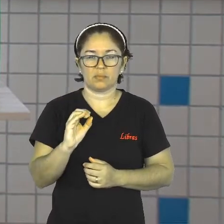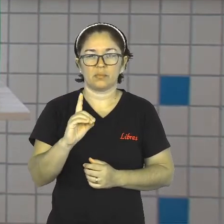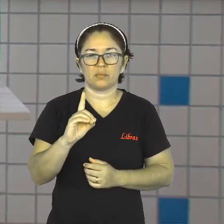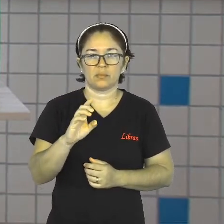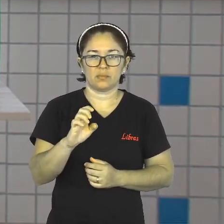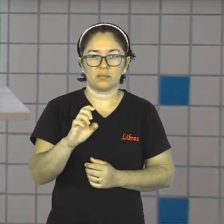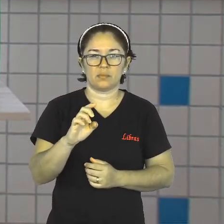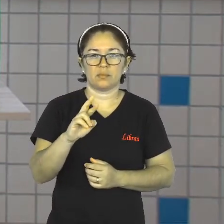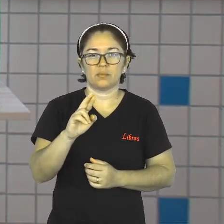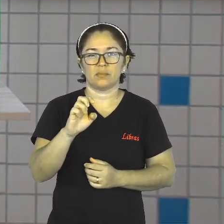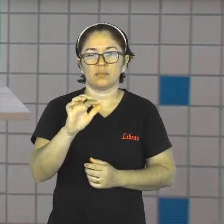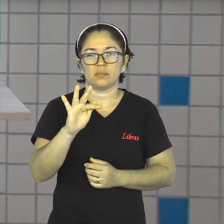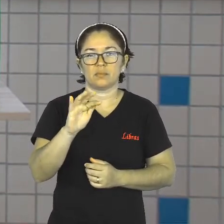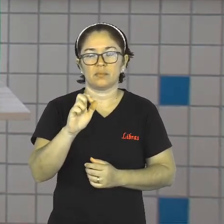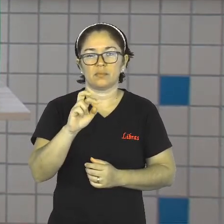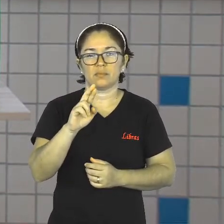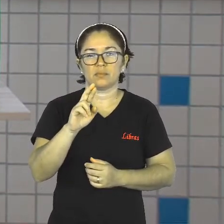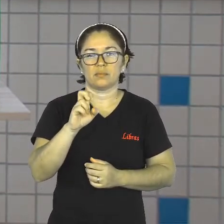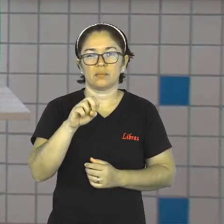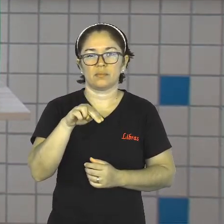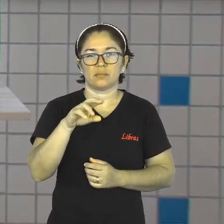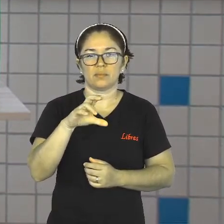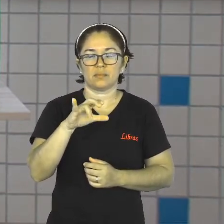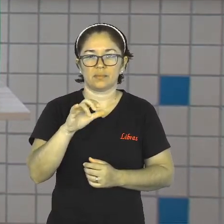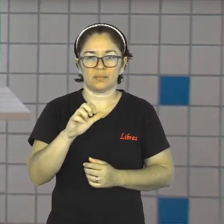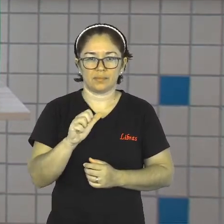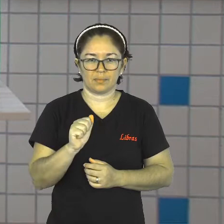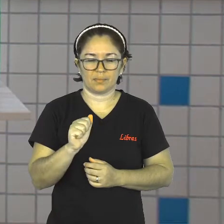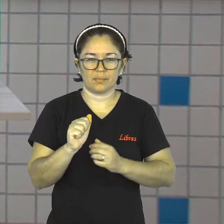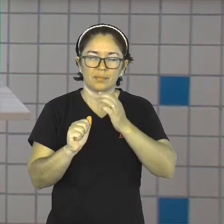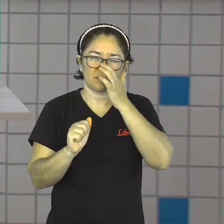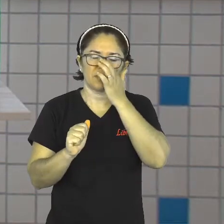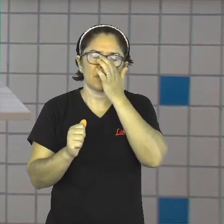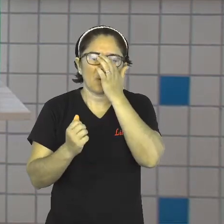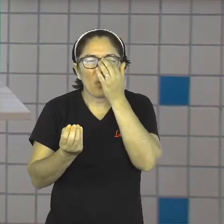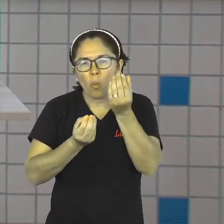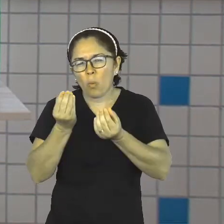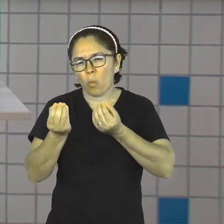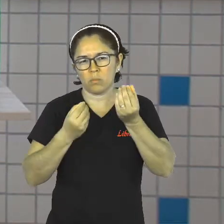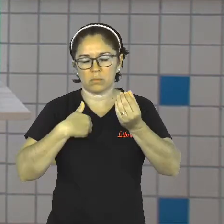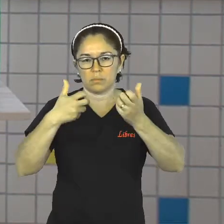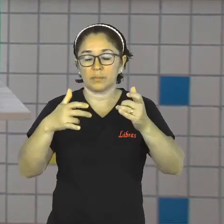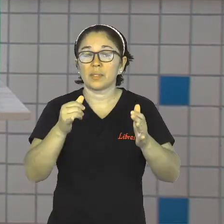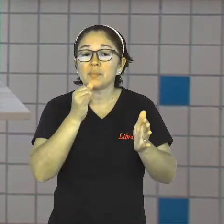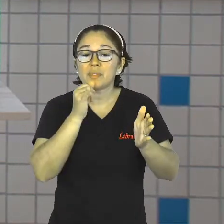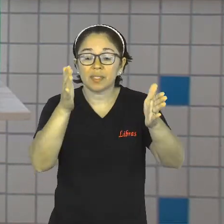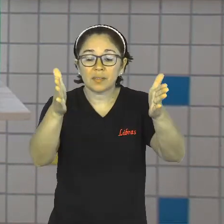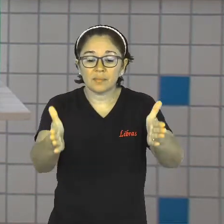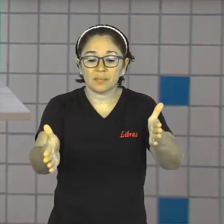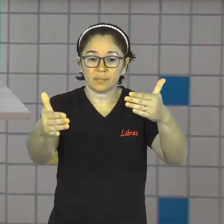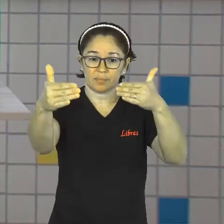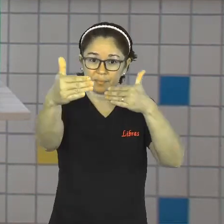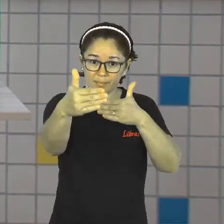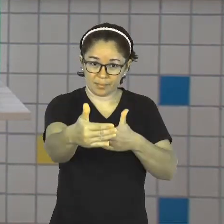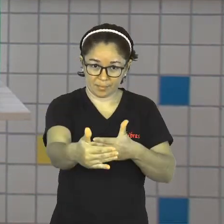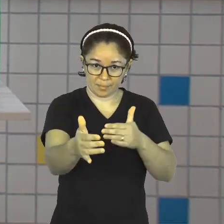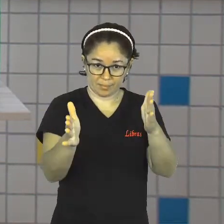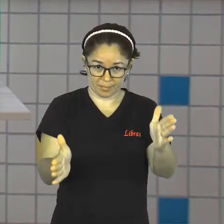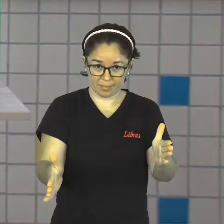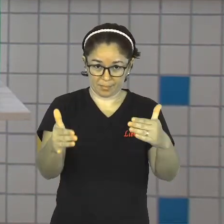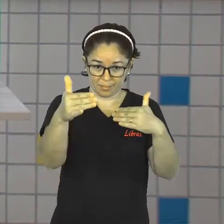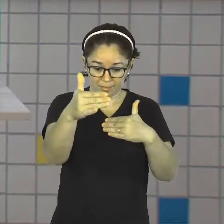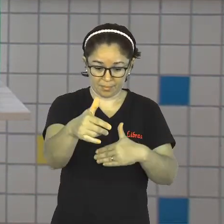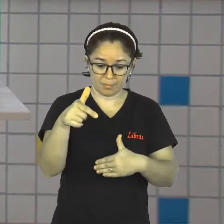uma caixa. Essa caixa vai ser o nosso ponto de referência. Então, vamos começar pelo que